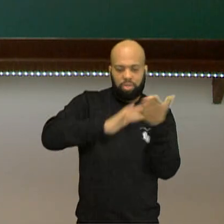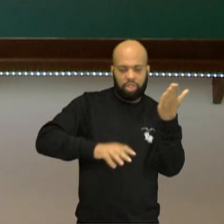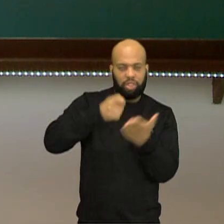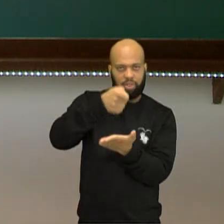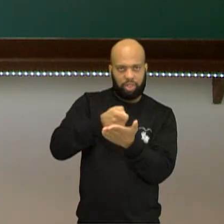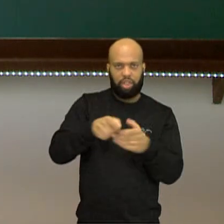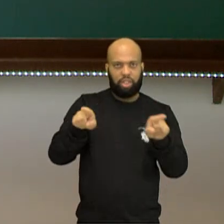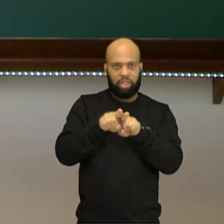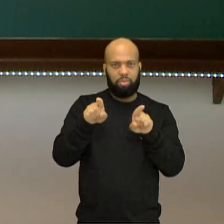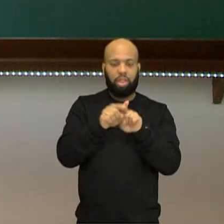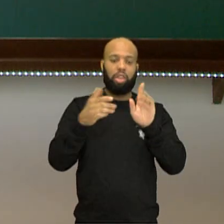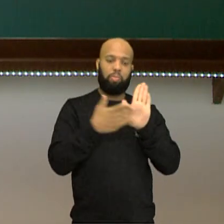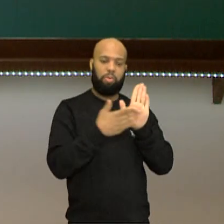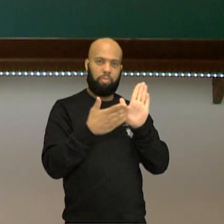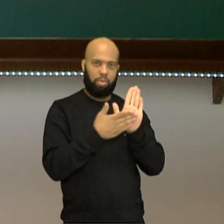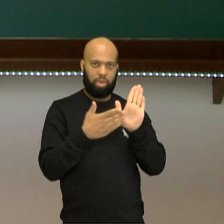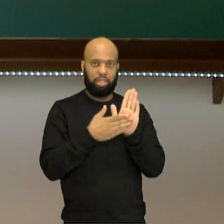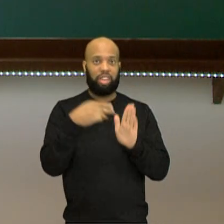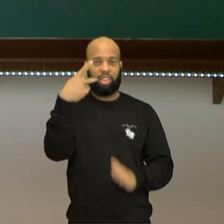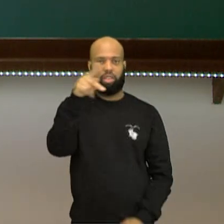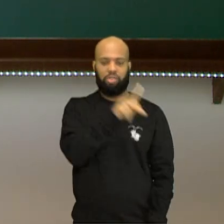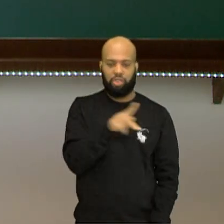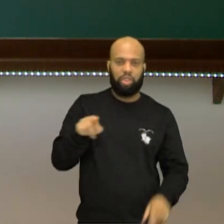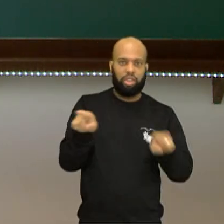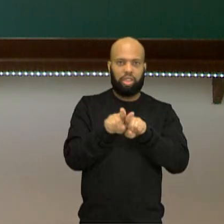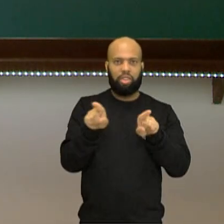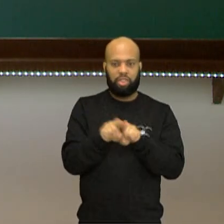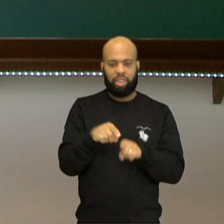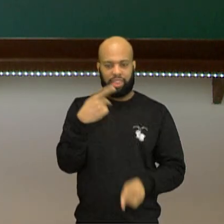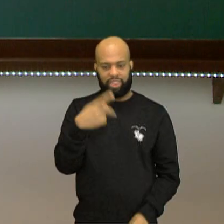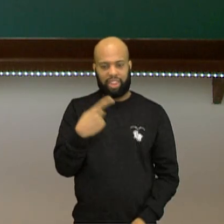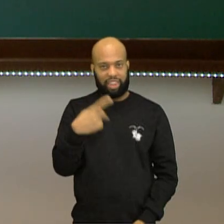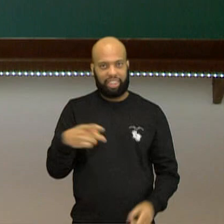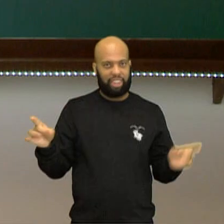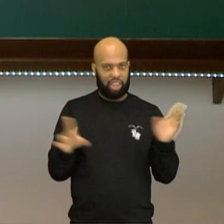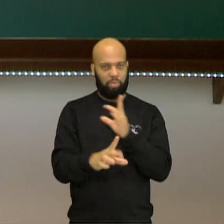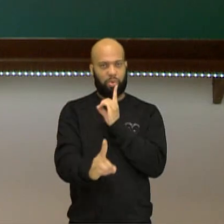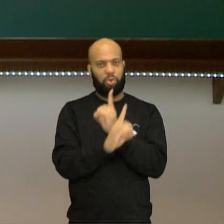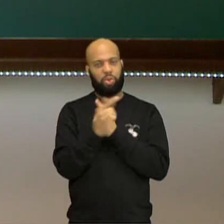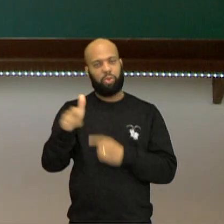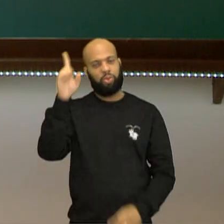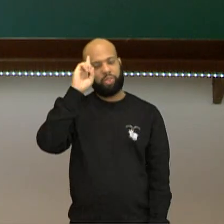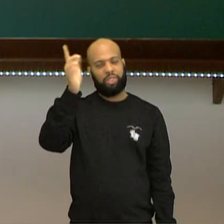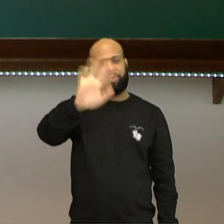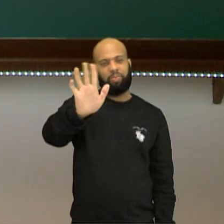obrigatórias e as propostas pelo seu professor, mas aqui a gente se vê na próxima aula.